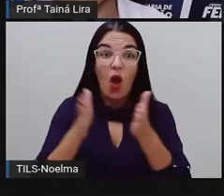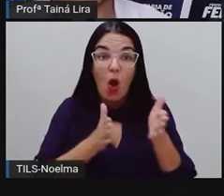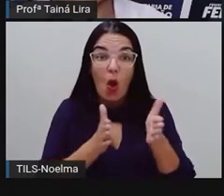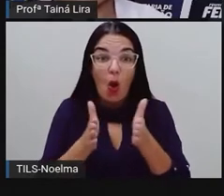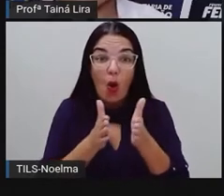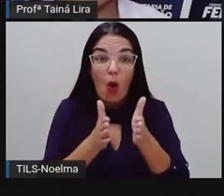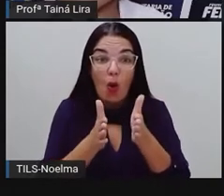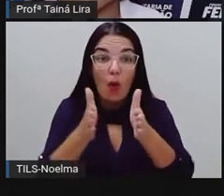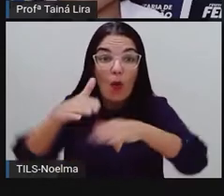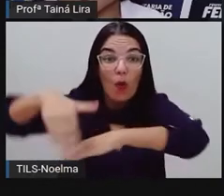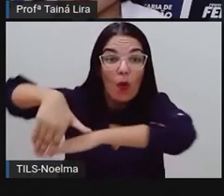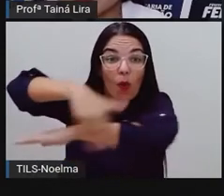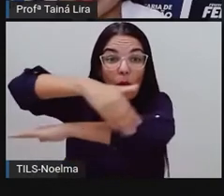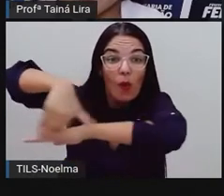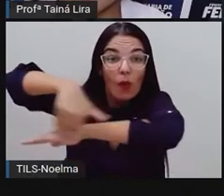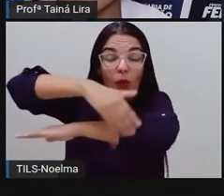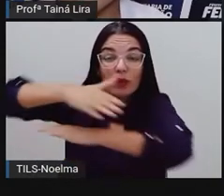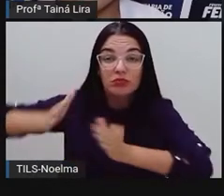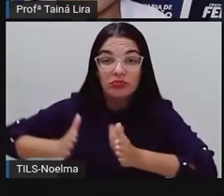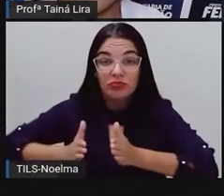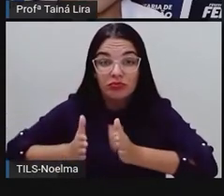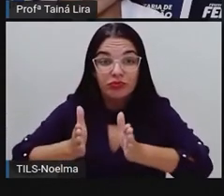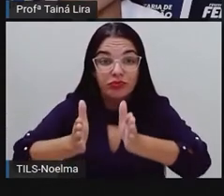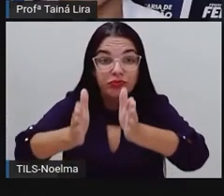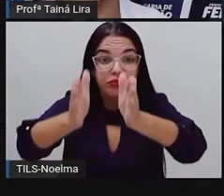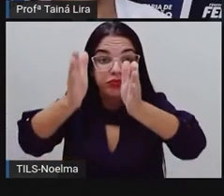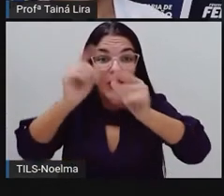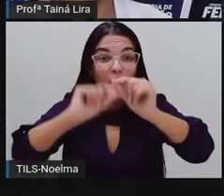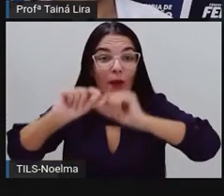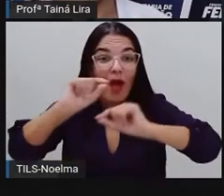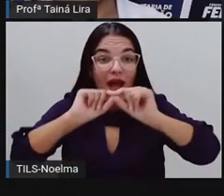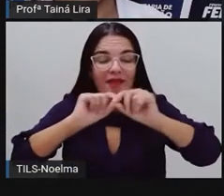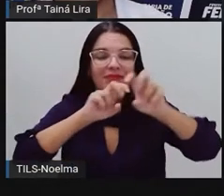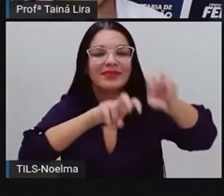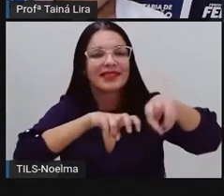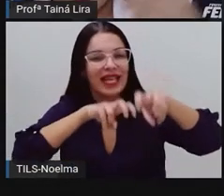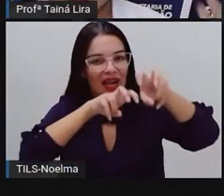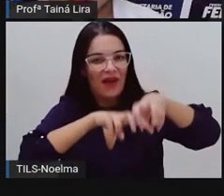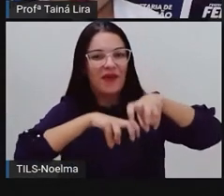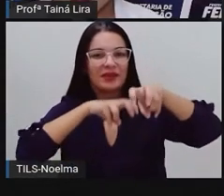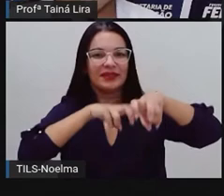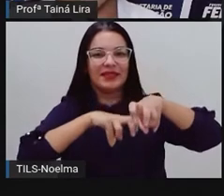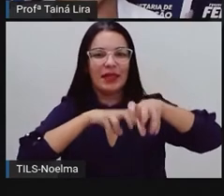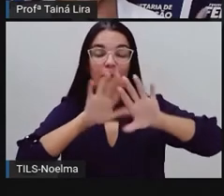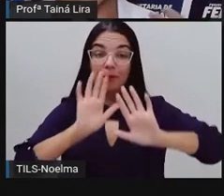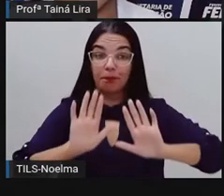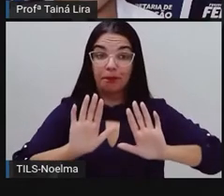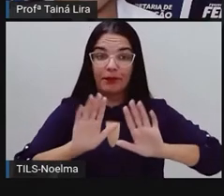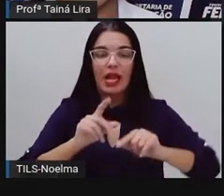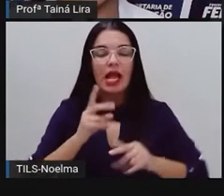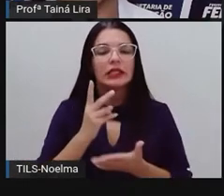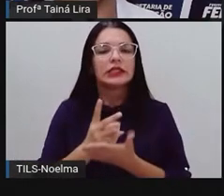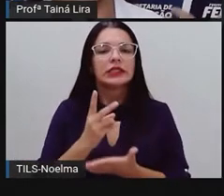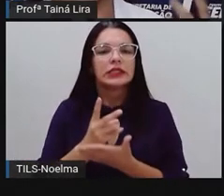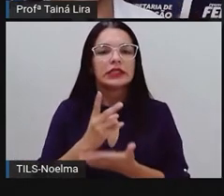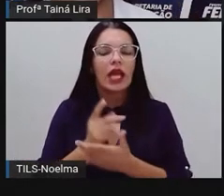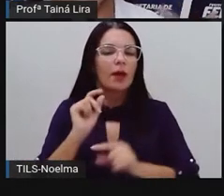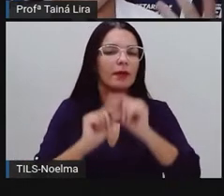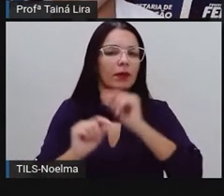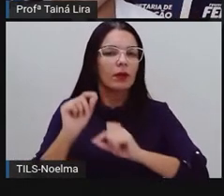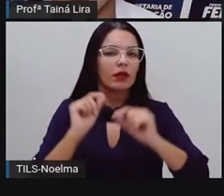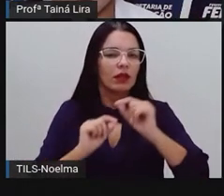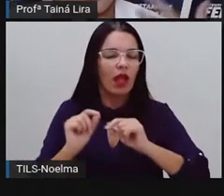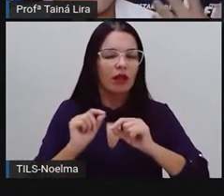nessa imagem a gente consegue ver uma estrada aí da zona rural perto geralmente na zona rural a gente